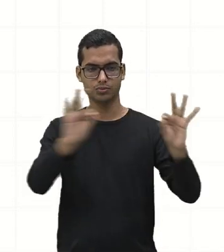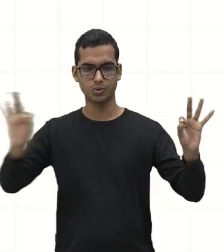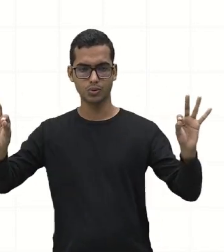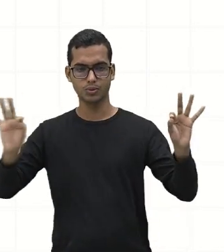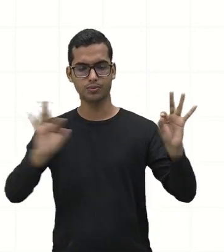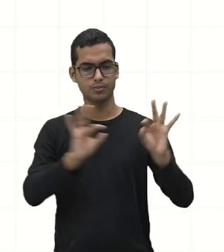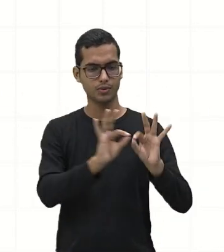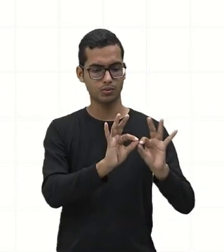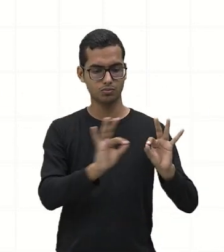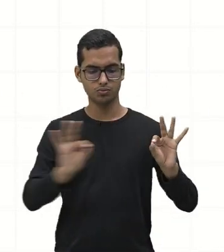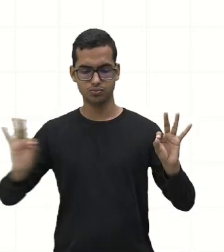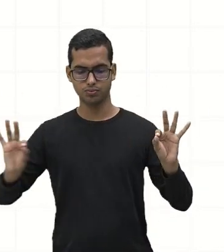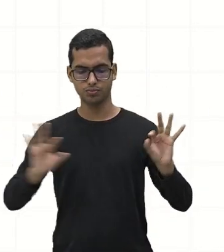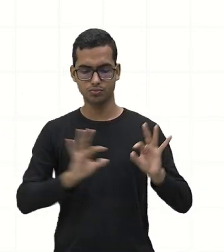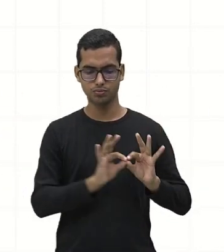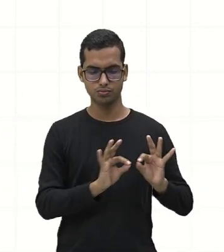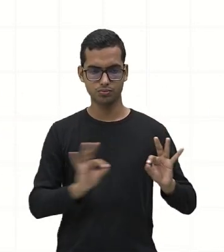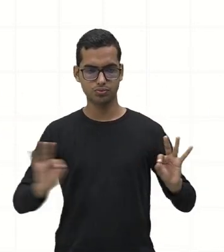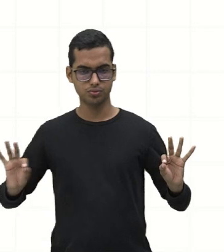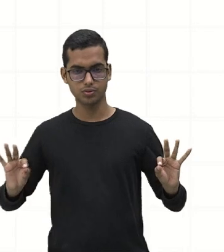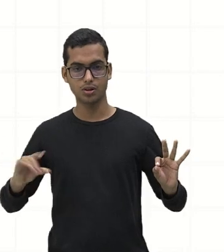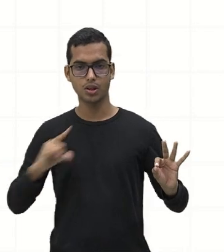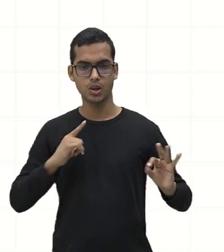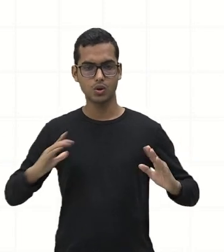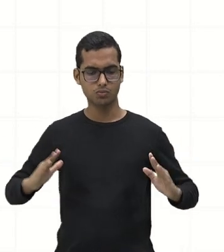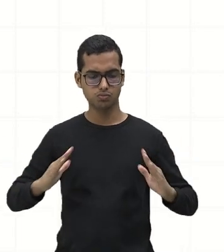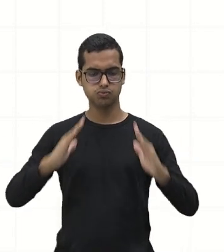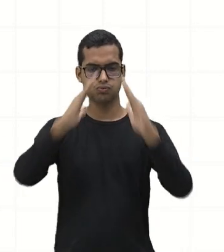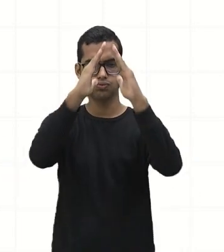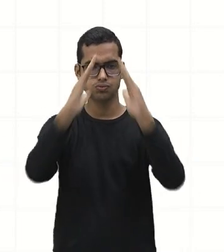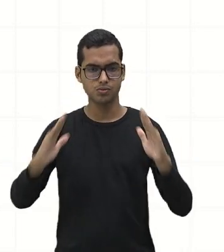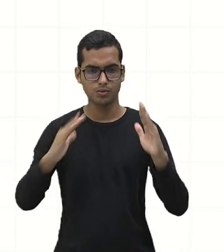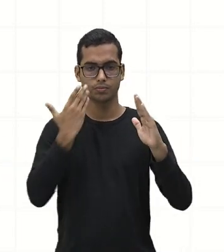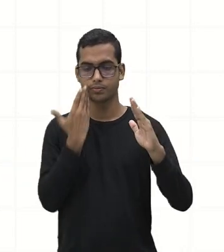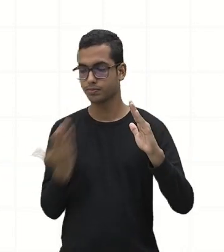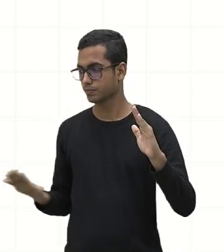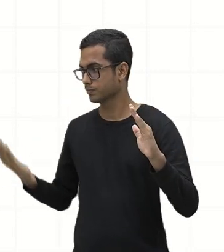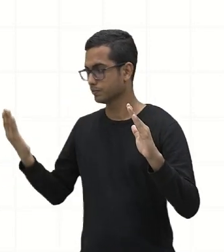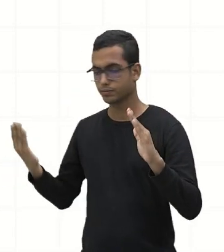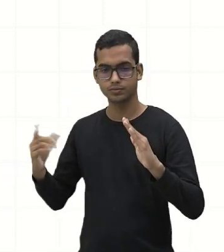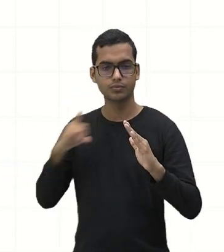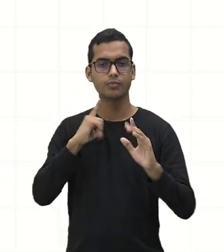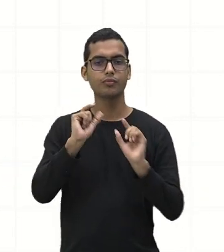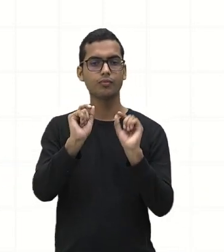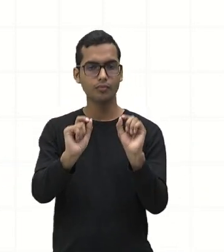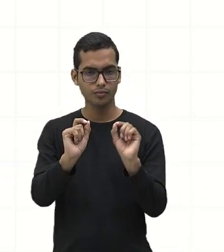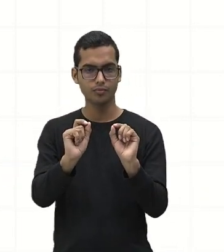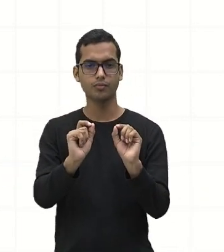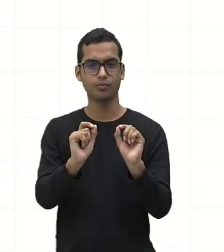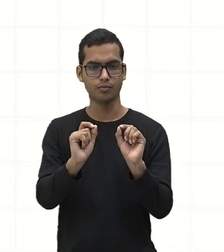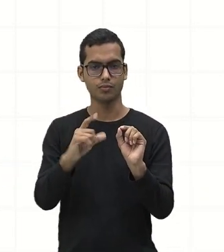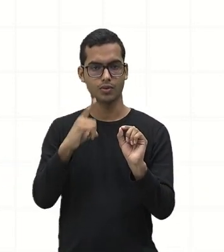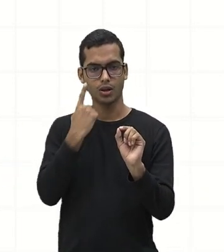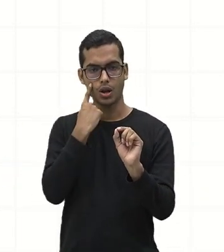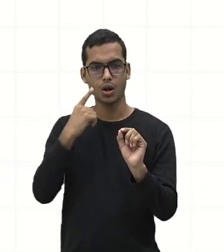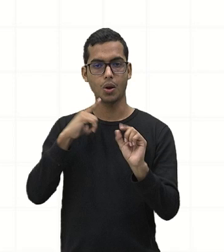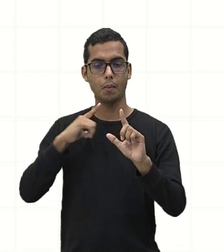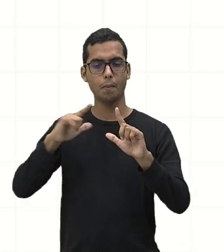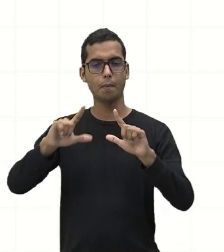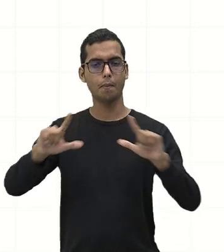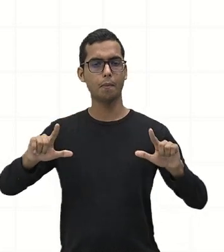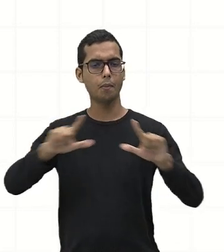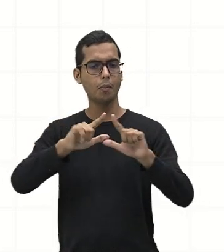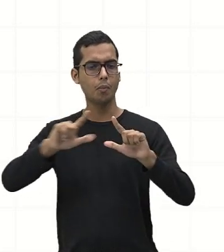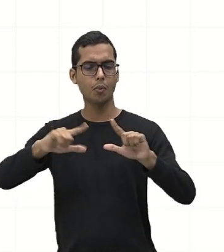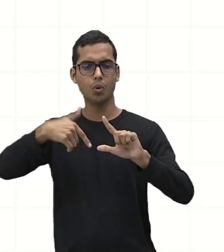retas transversais segmentos de retas paralelas ordenadamente proporcionais entre si. Ou seja,